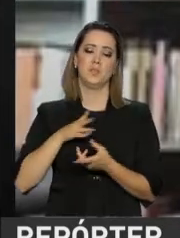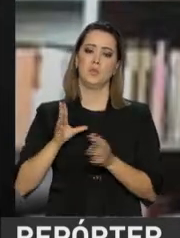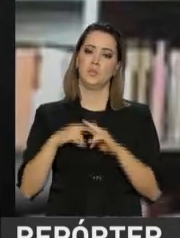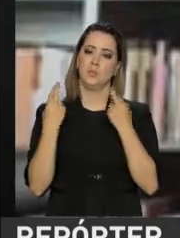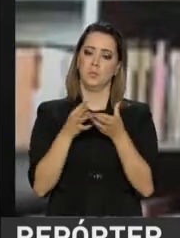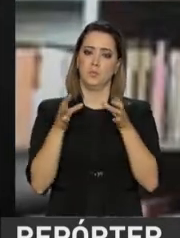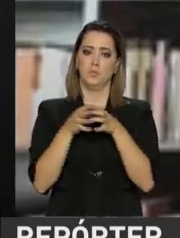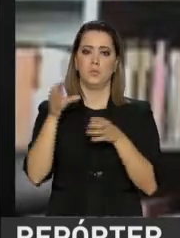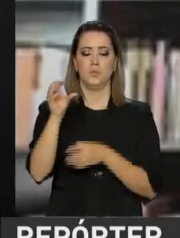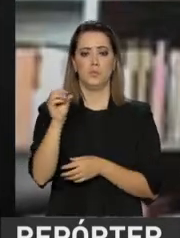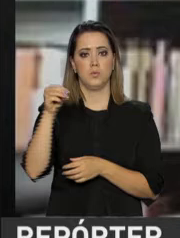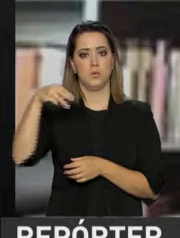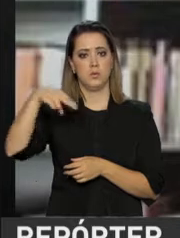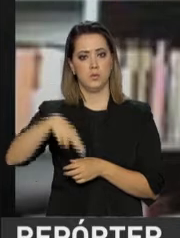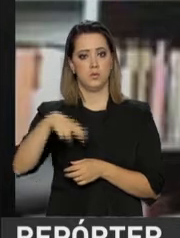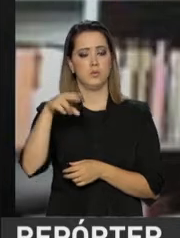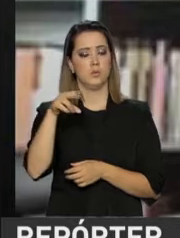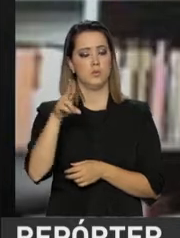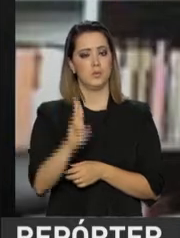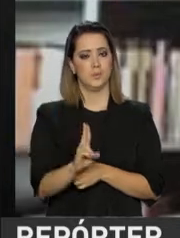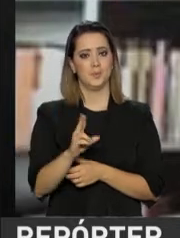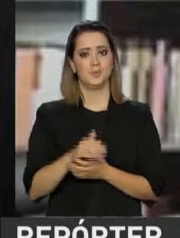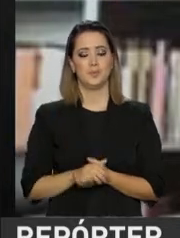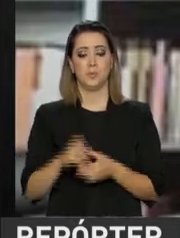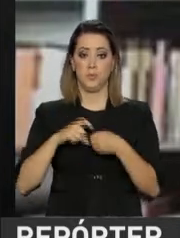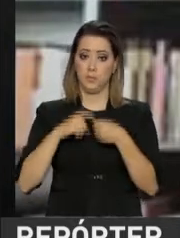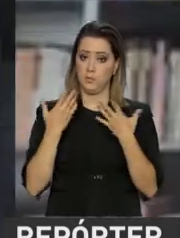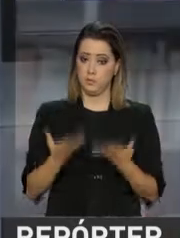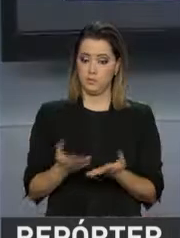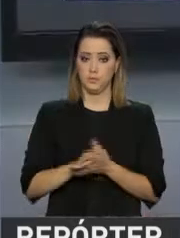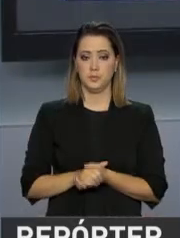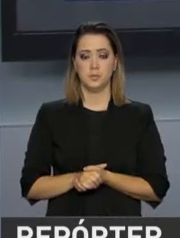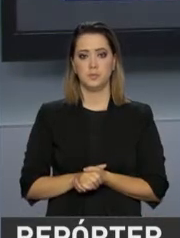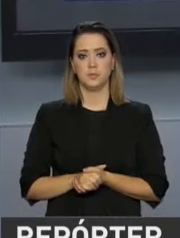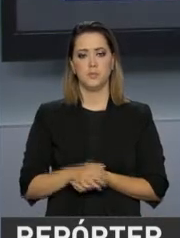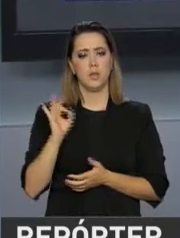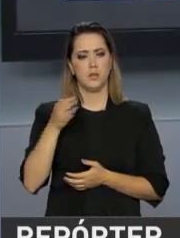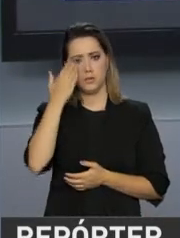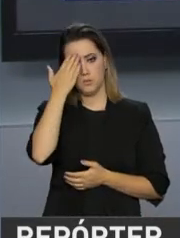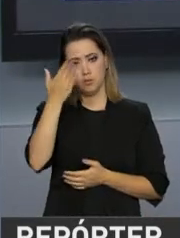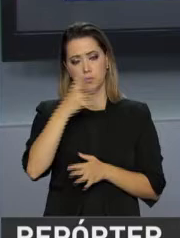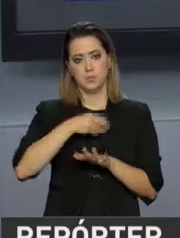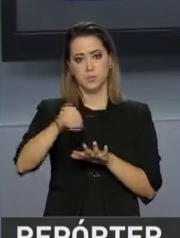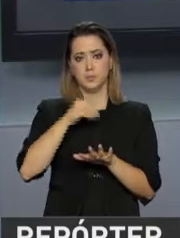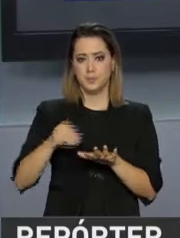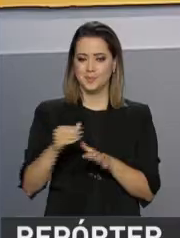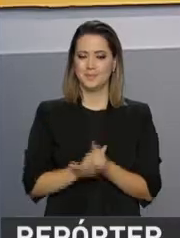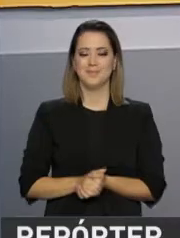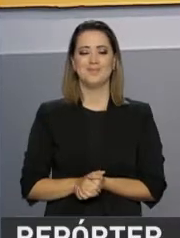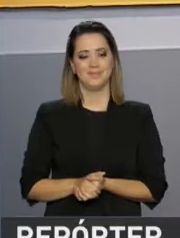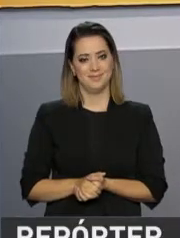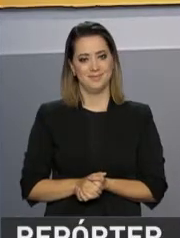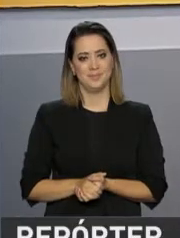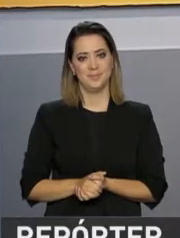das nações unidas sobre o tema dos refugiados quando comecei roberto tá certo paula muito obrigado pelas informações